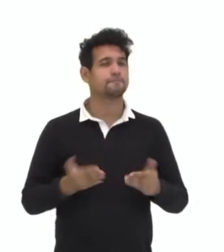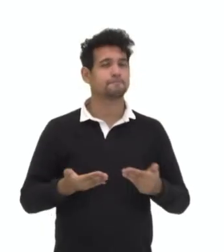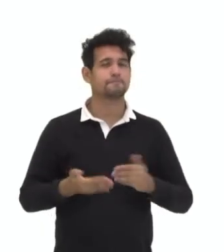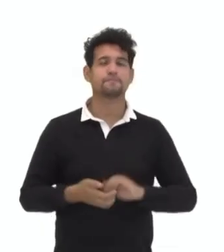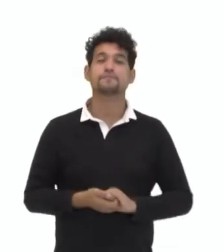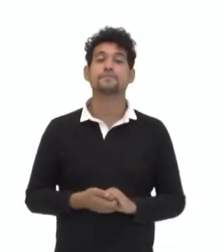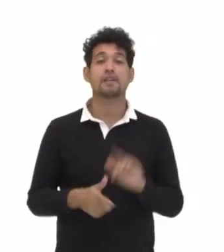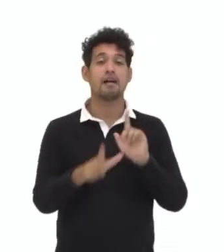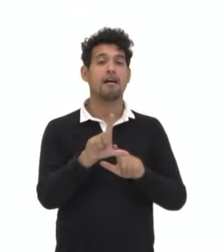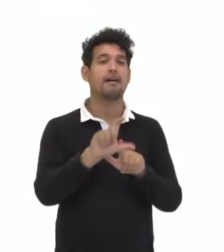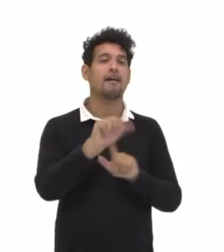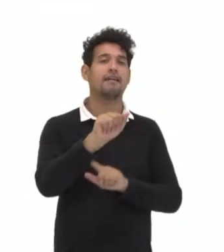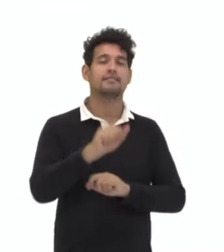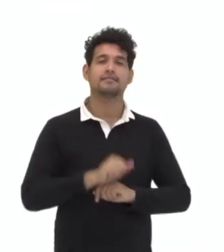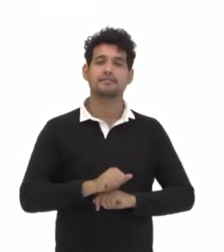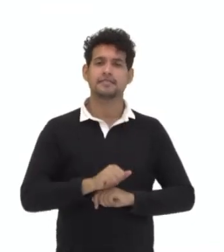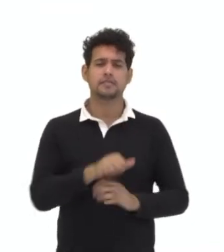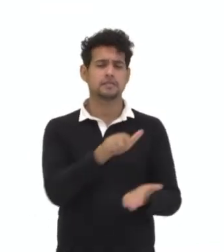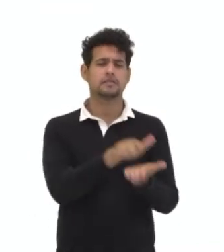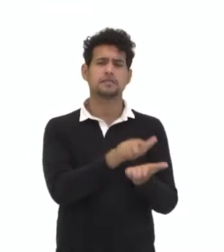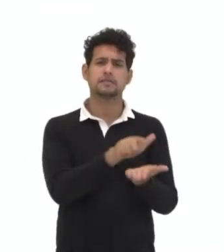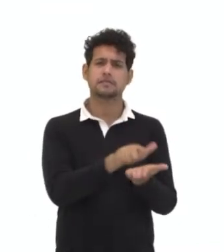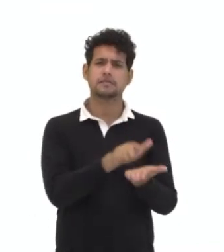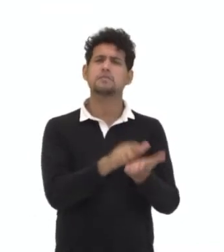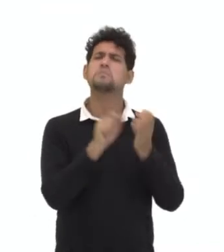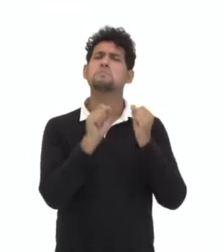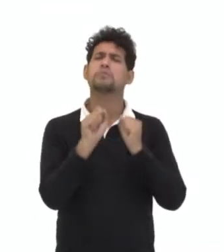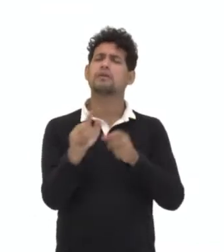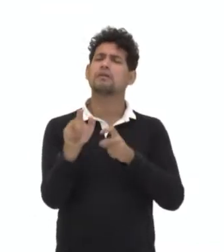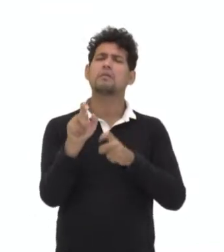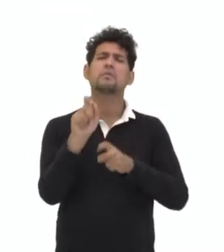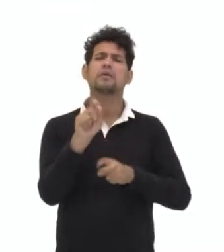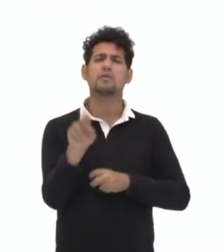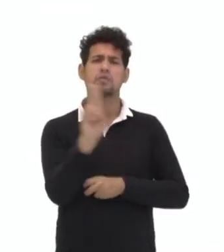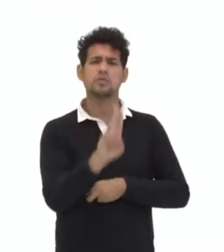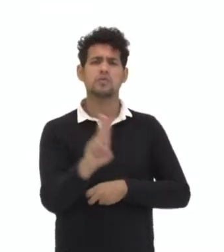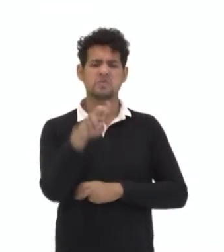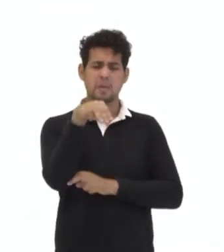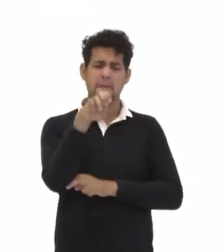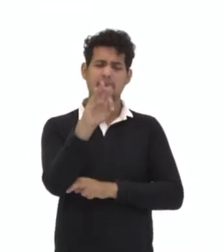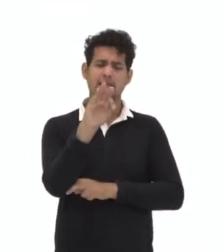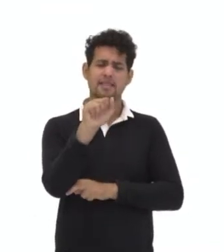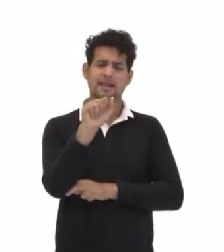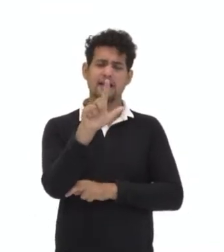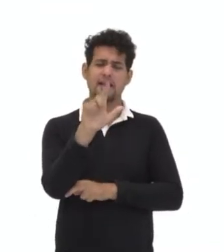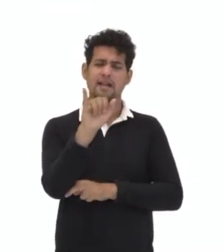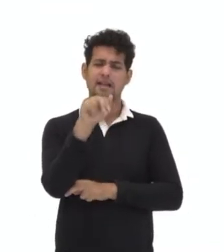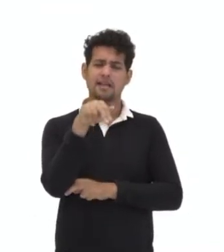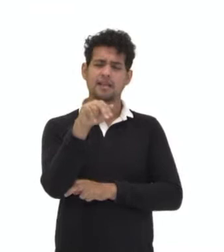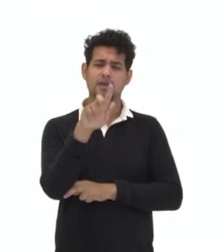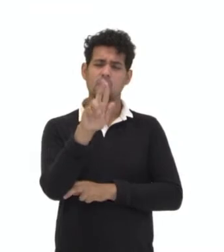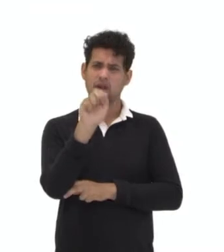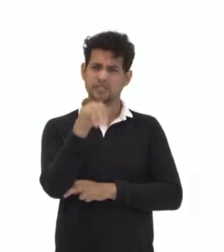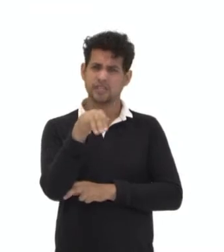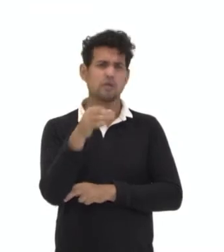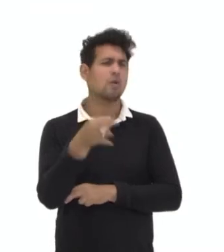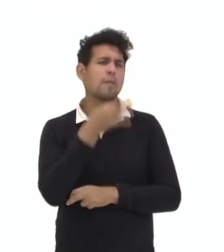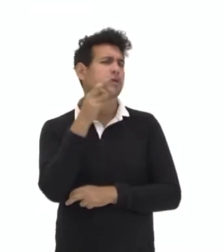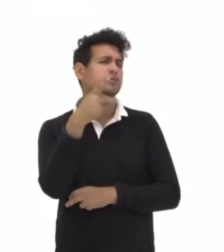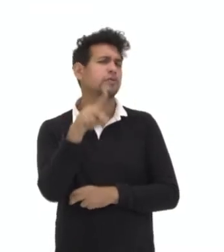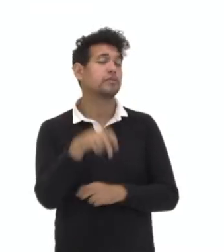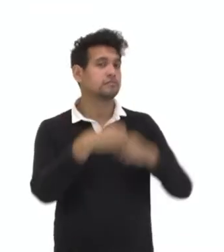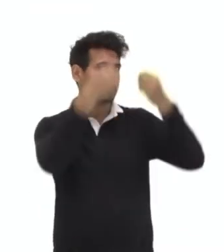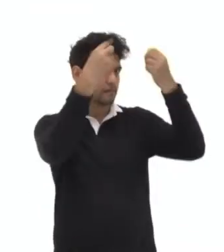Na letra A, no panfleto, podemos perceber o uso da metalinguagem? O que você acha? Explique